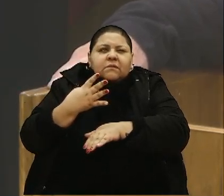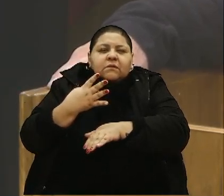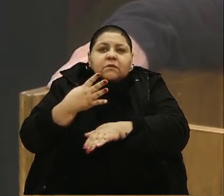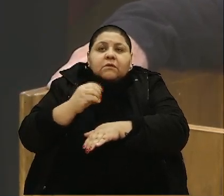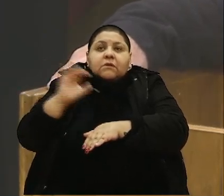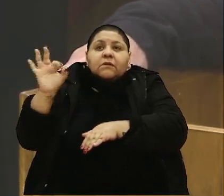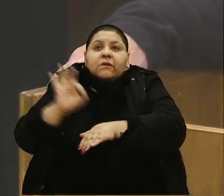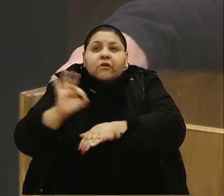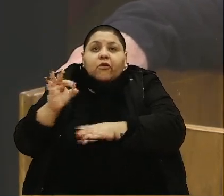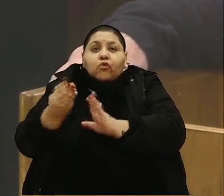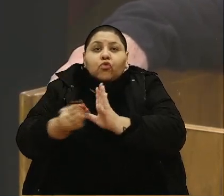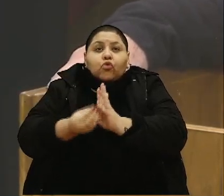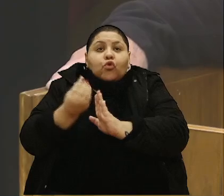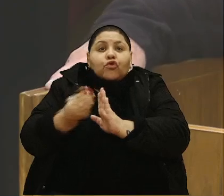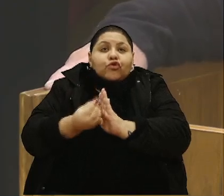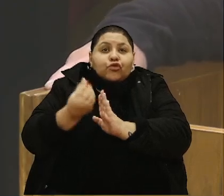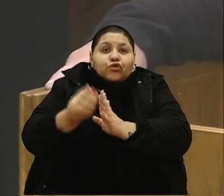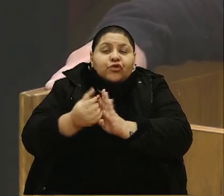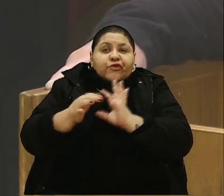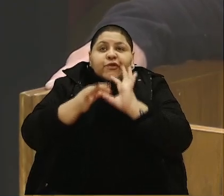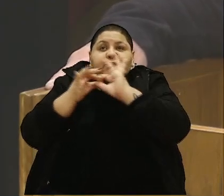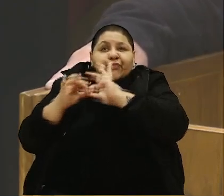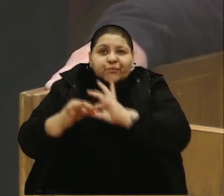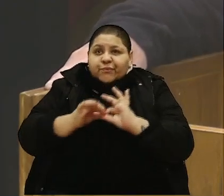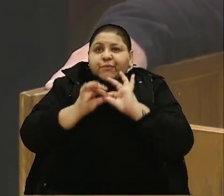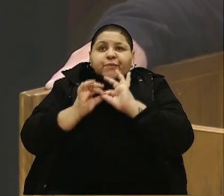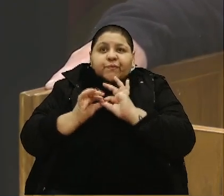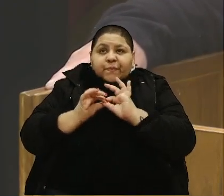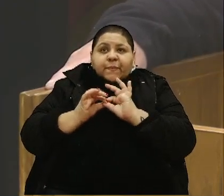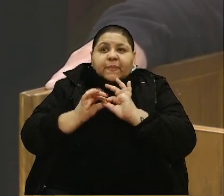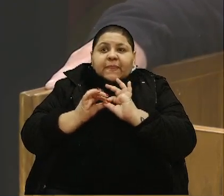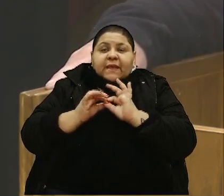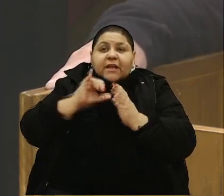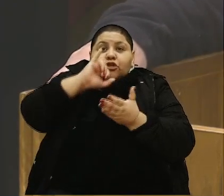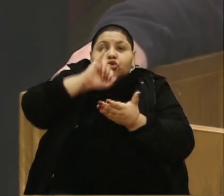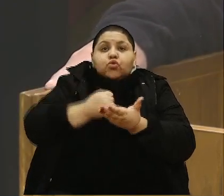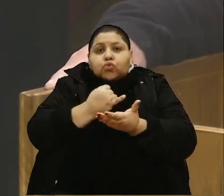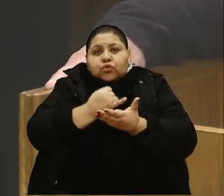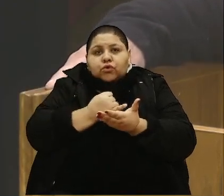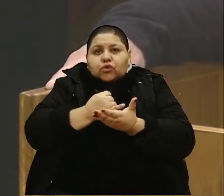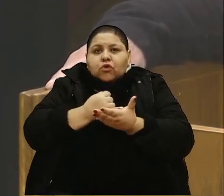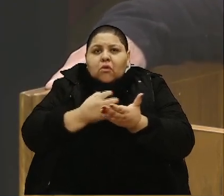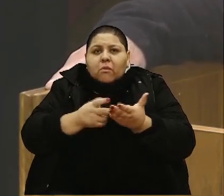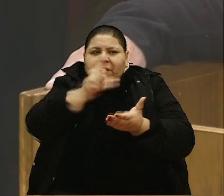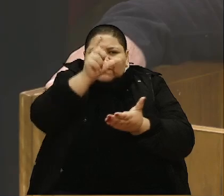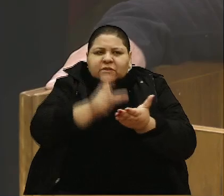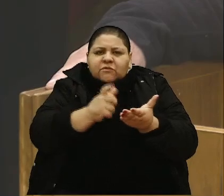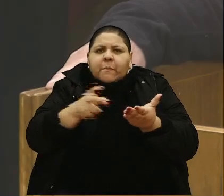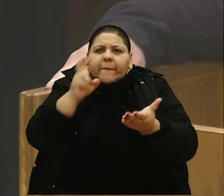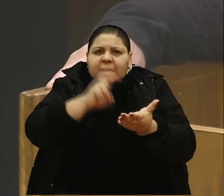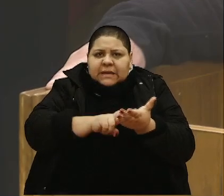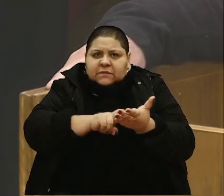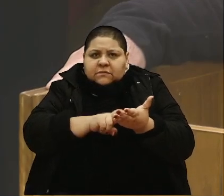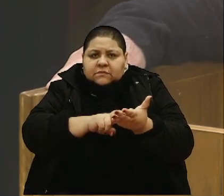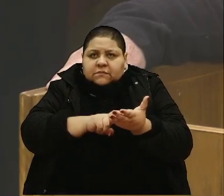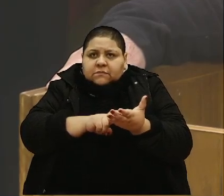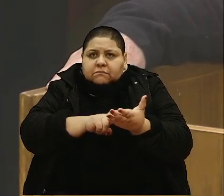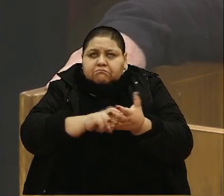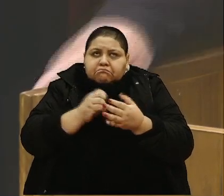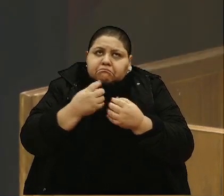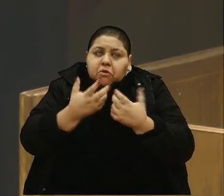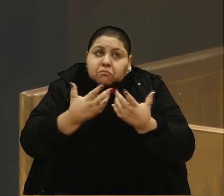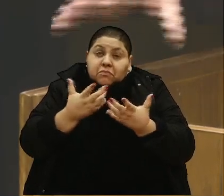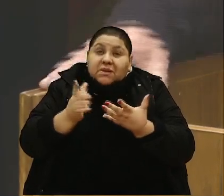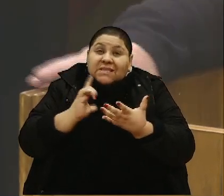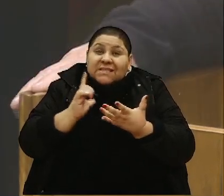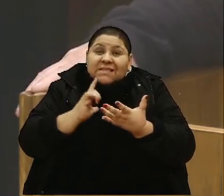40% do orçamento da União em juros para os banqueiros. Tá? Bom,